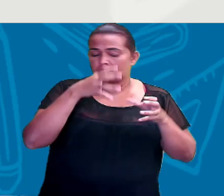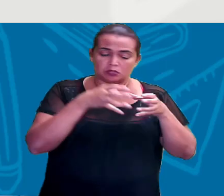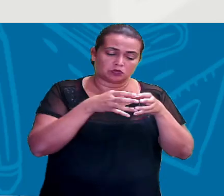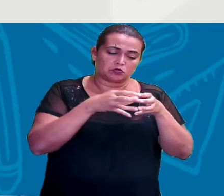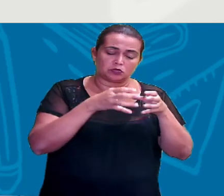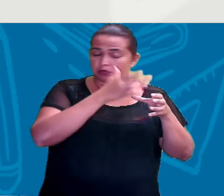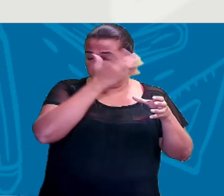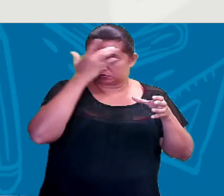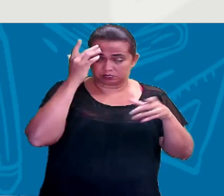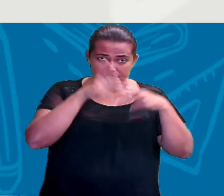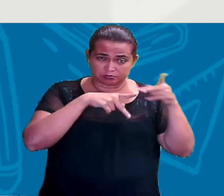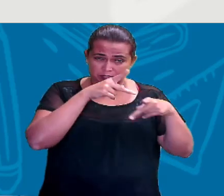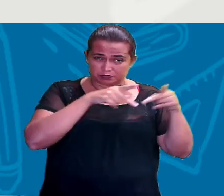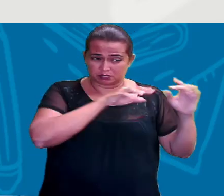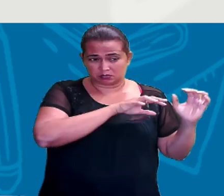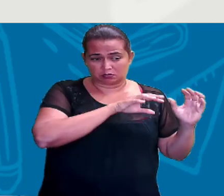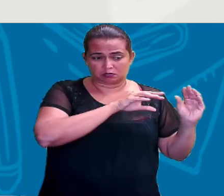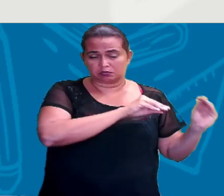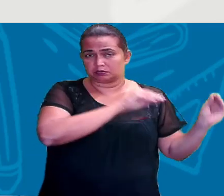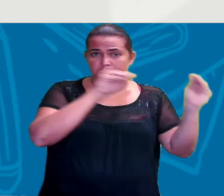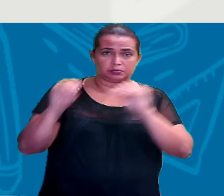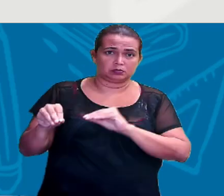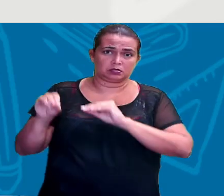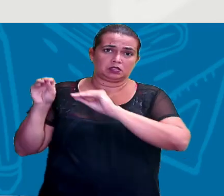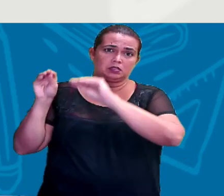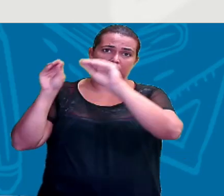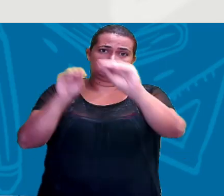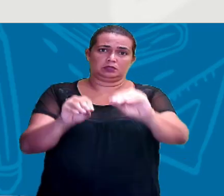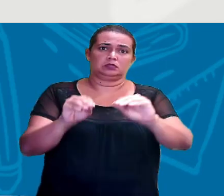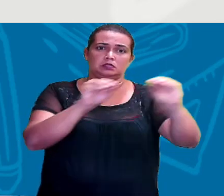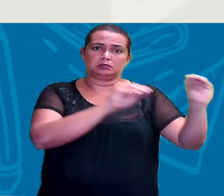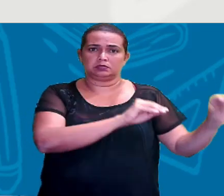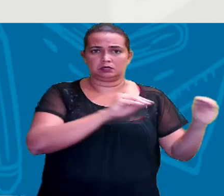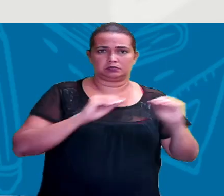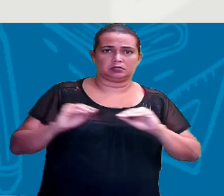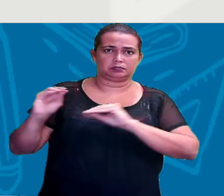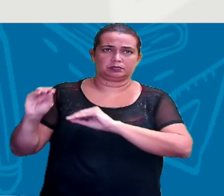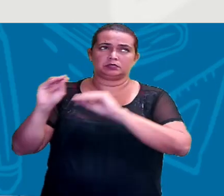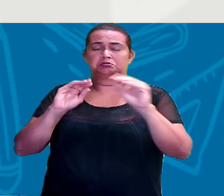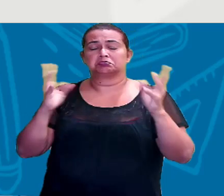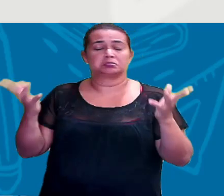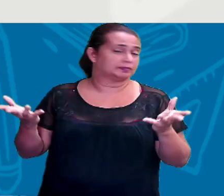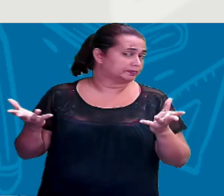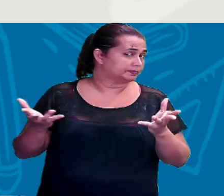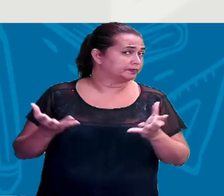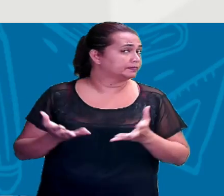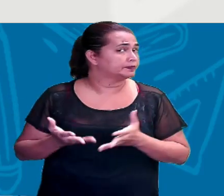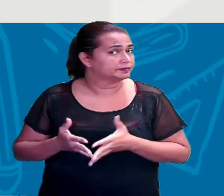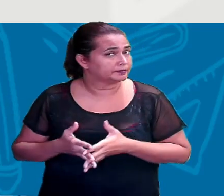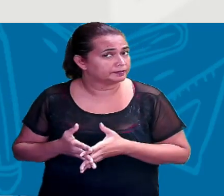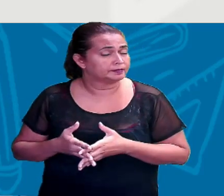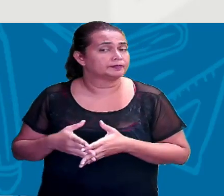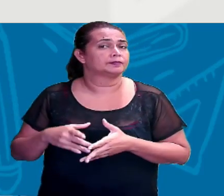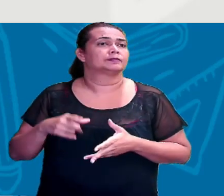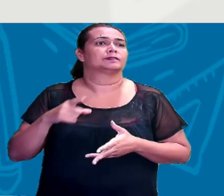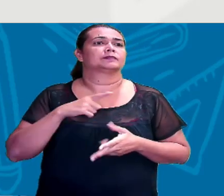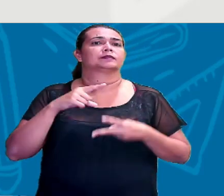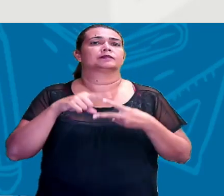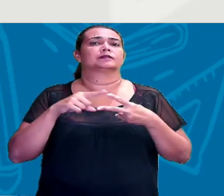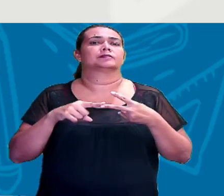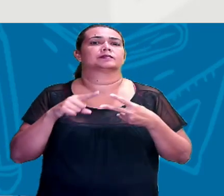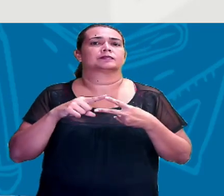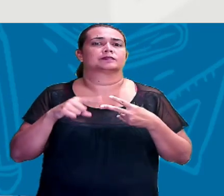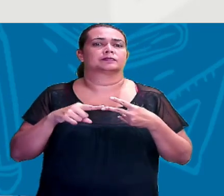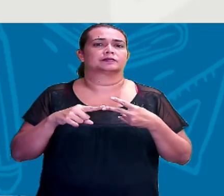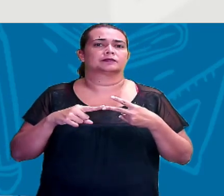populacionais sobre o espaço terrestre, espaço geográfico, né? E existem dois tipos